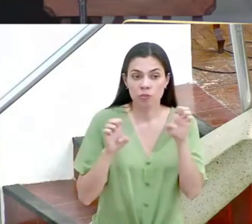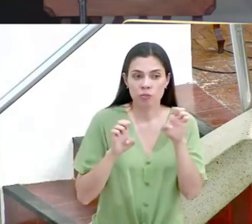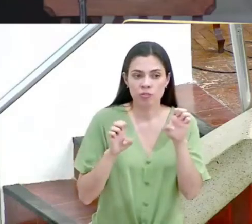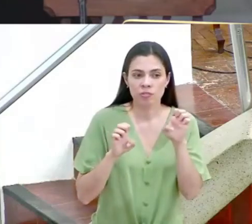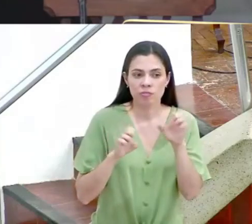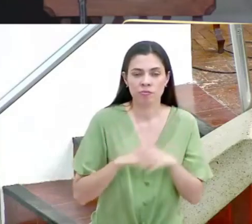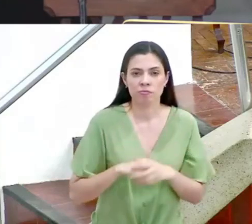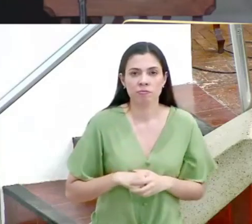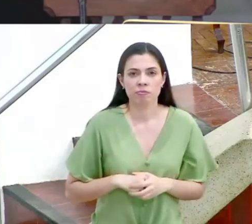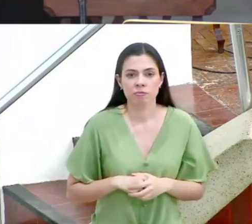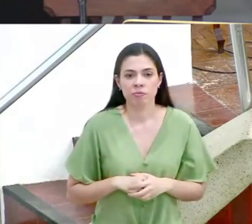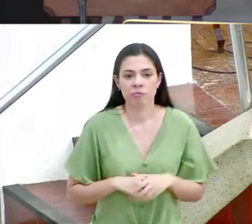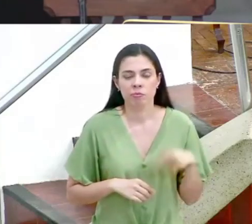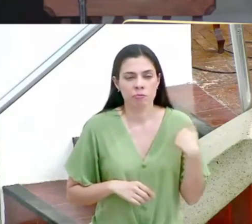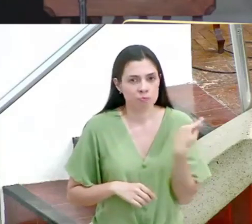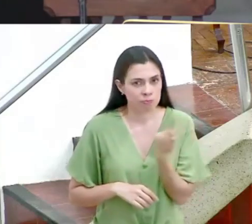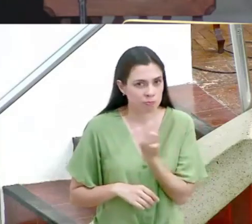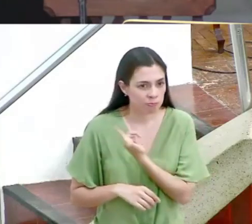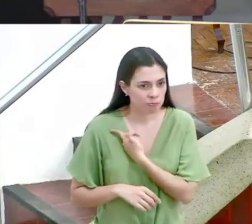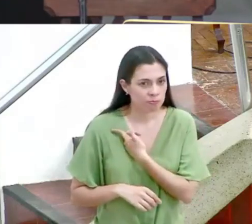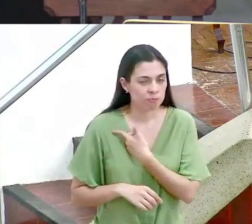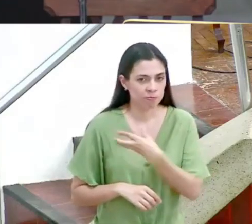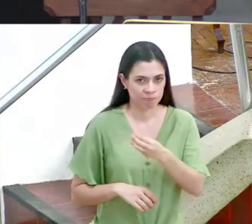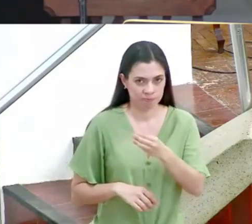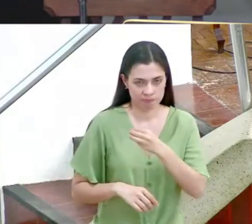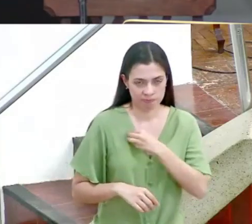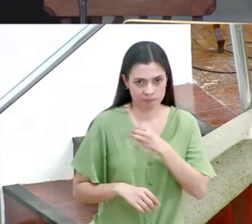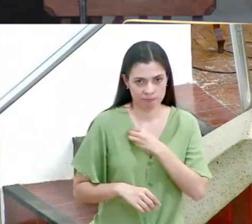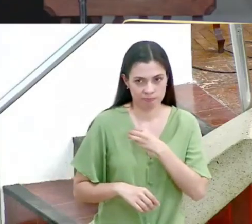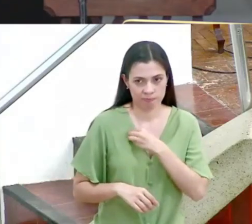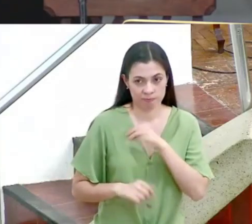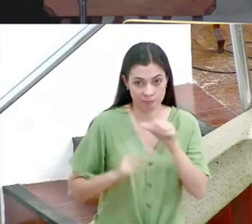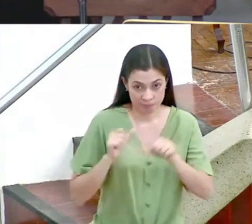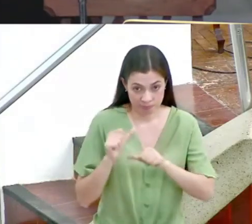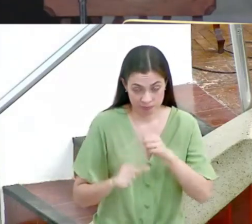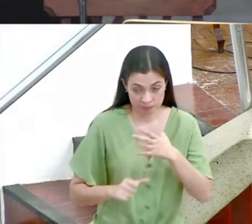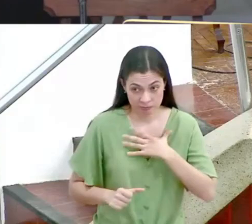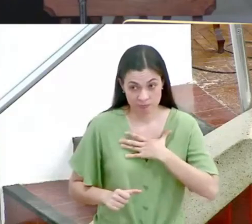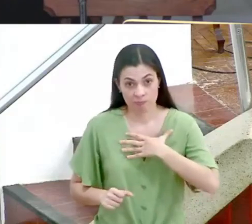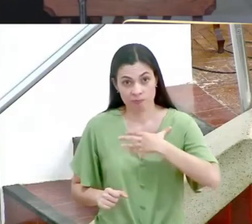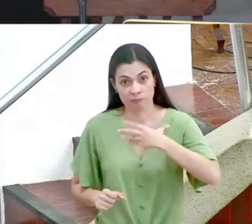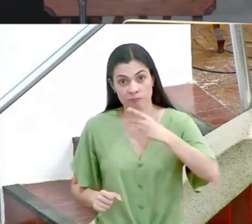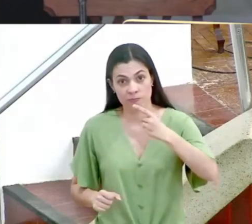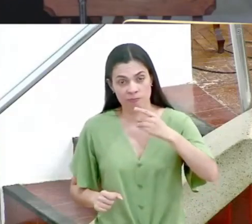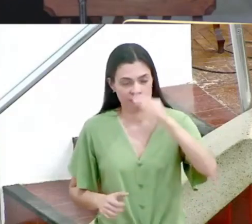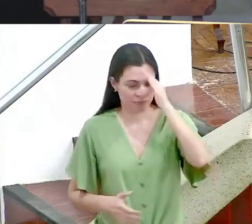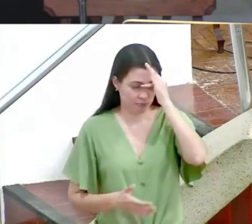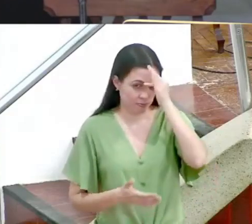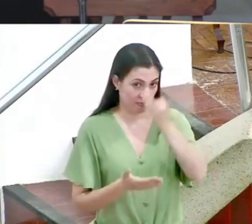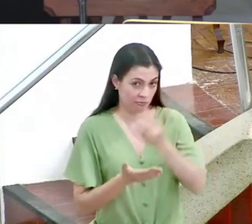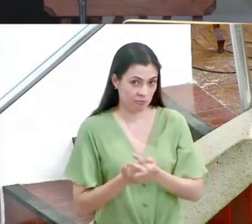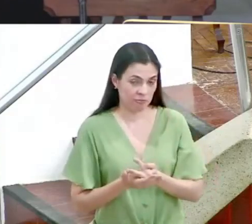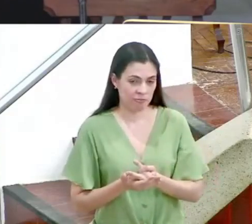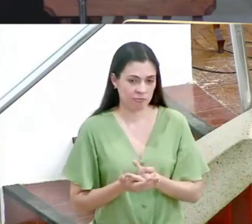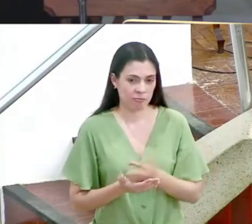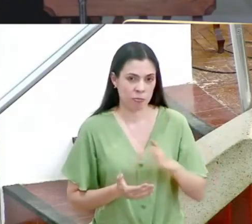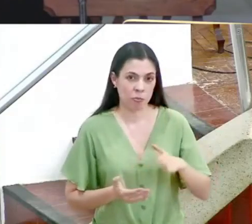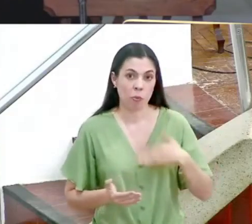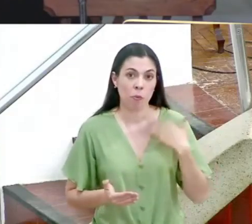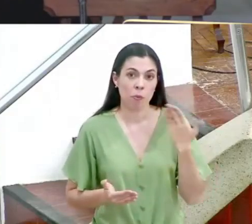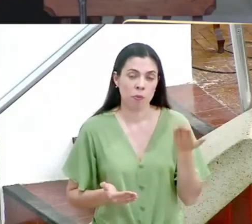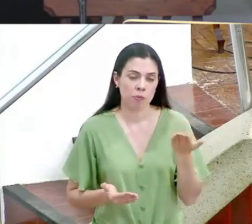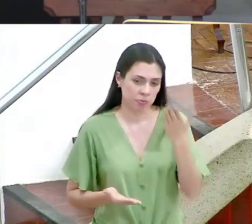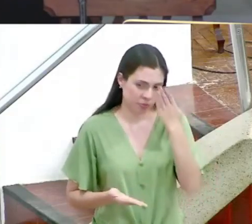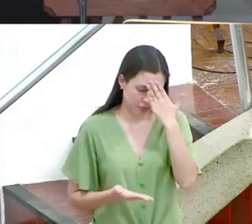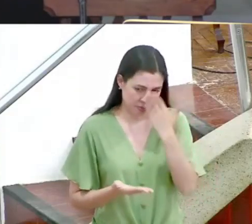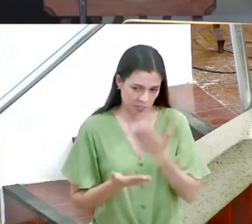pela fé por algo que nós chamamos de adoção ao crermos em Cristo